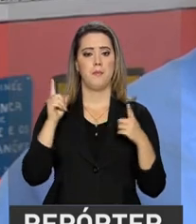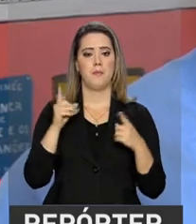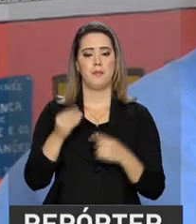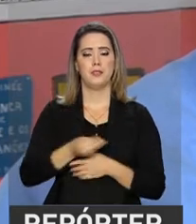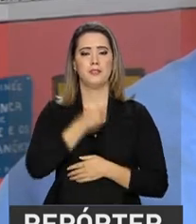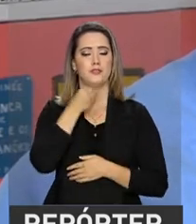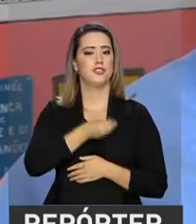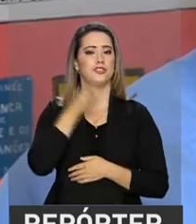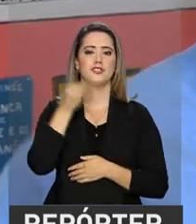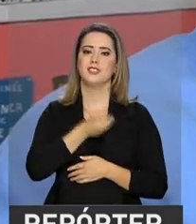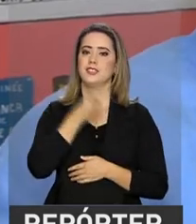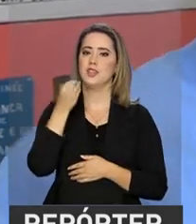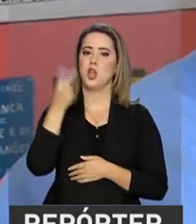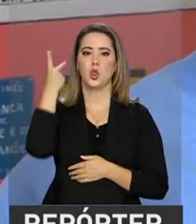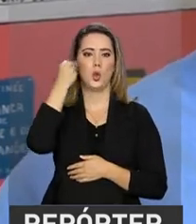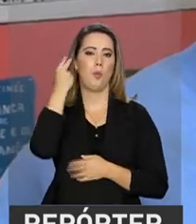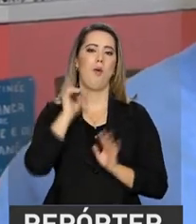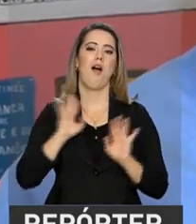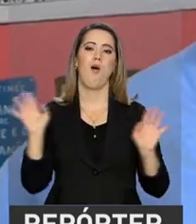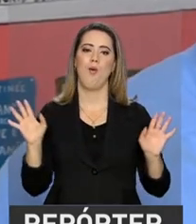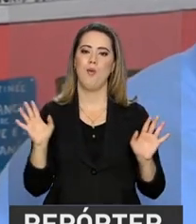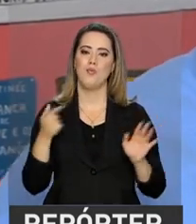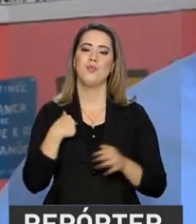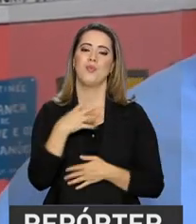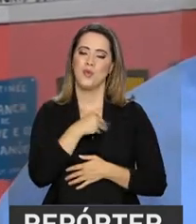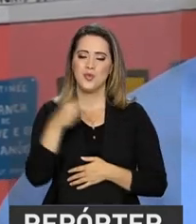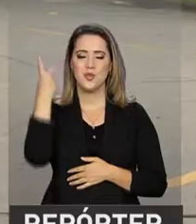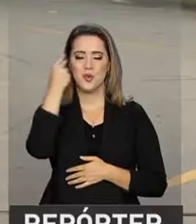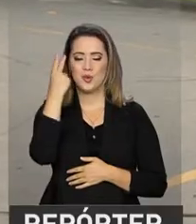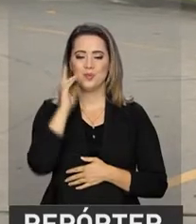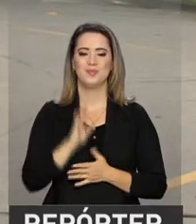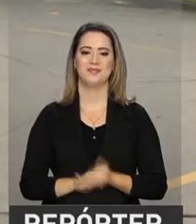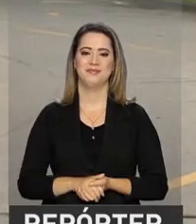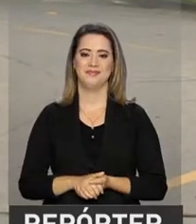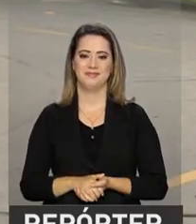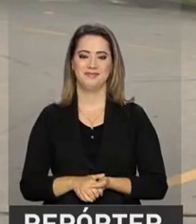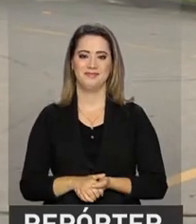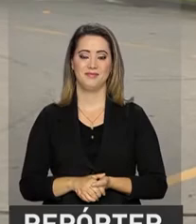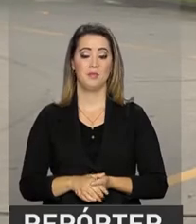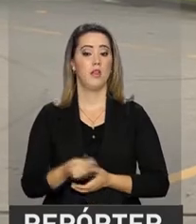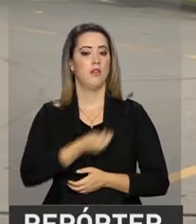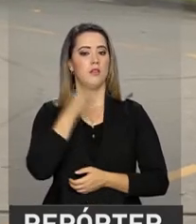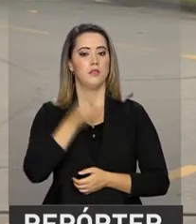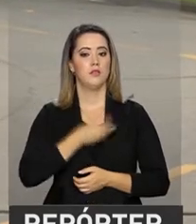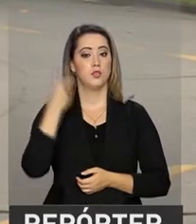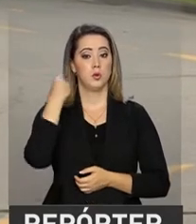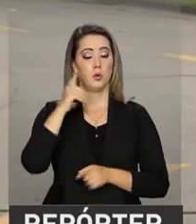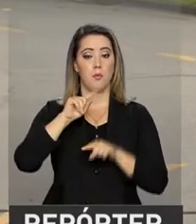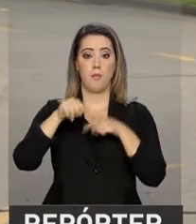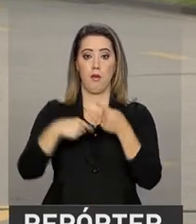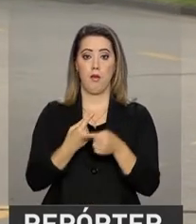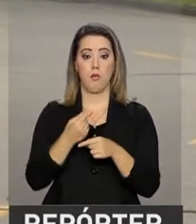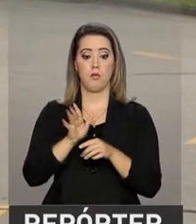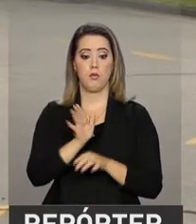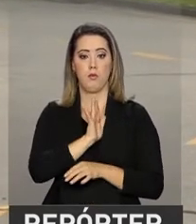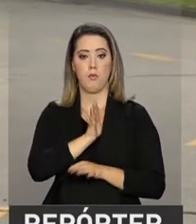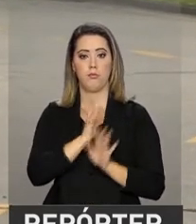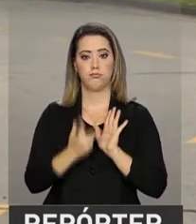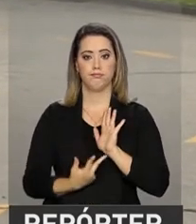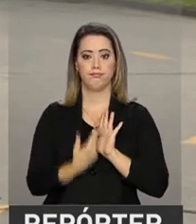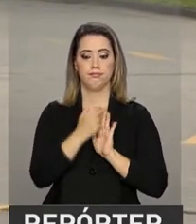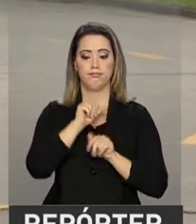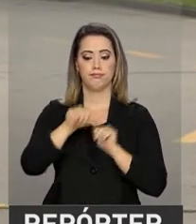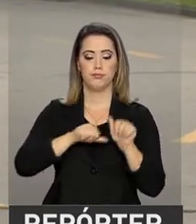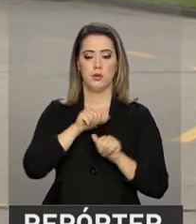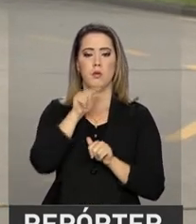ser normal normal meu filho vai ser normal e levar uma vida normal depois do transplante é possível se o